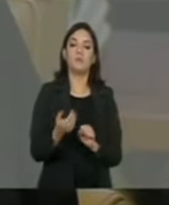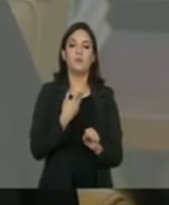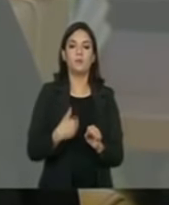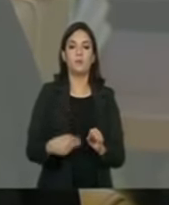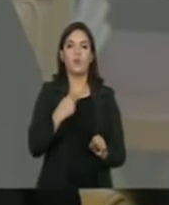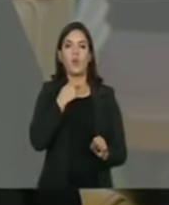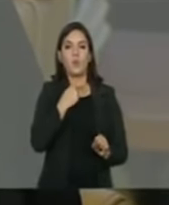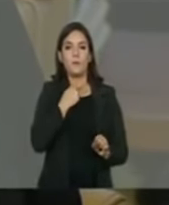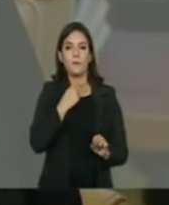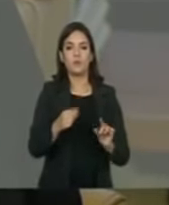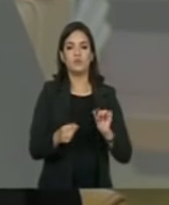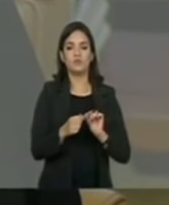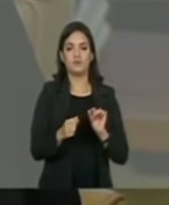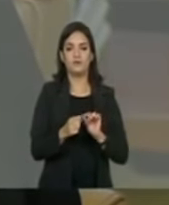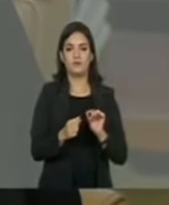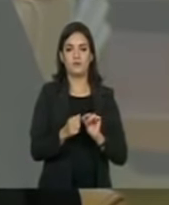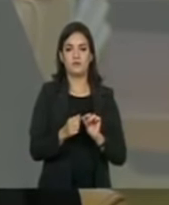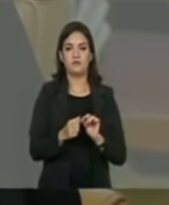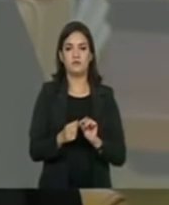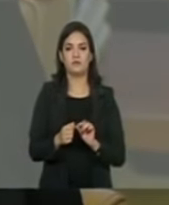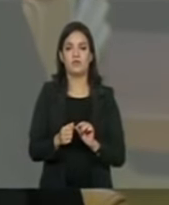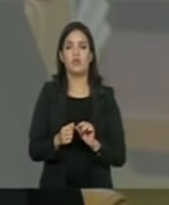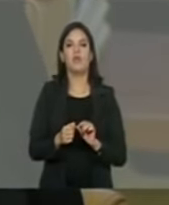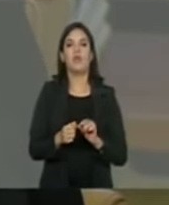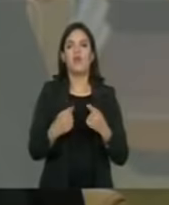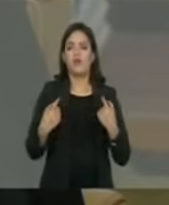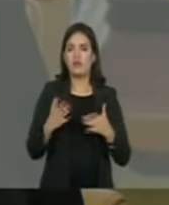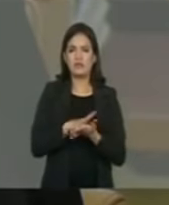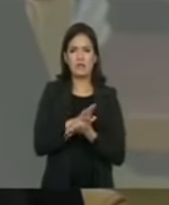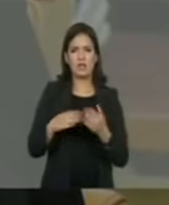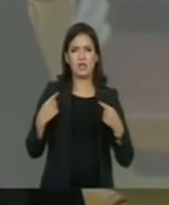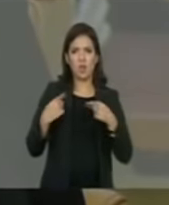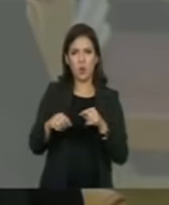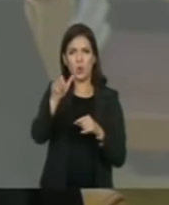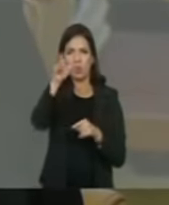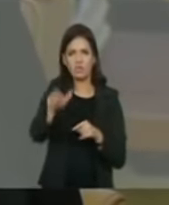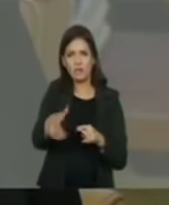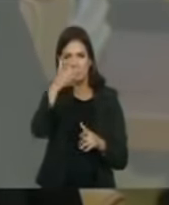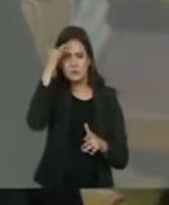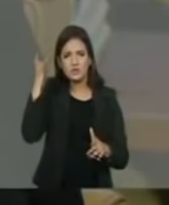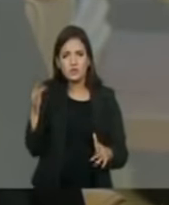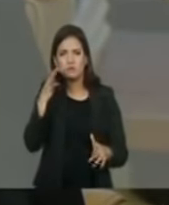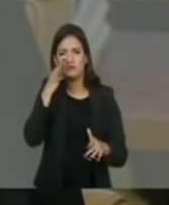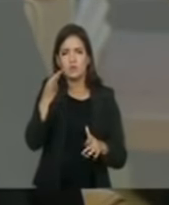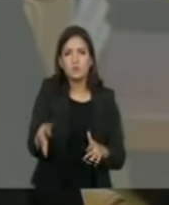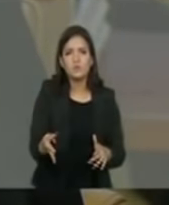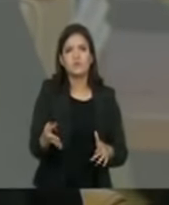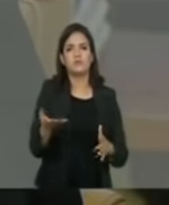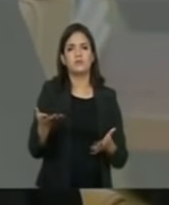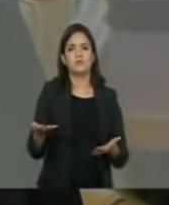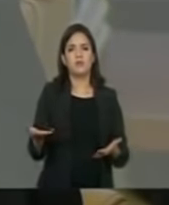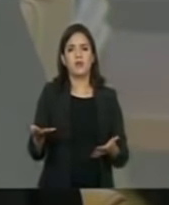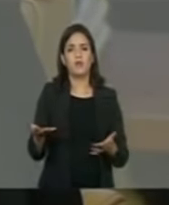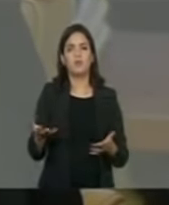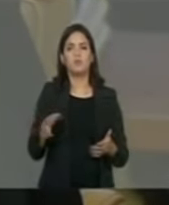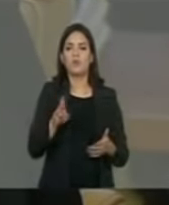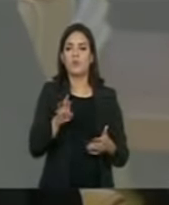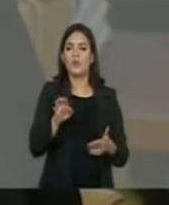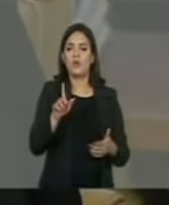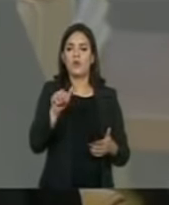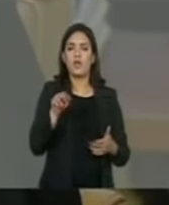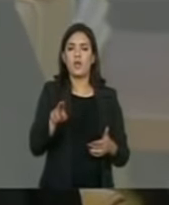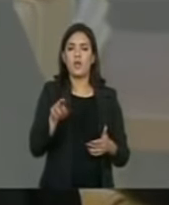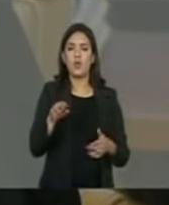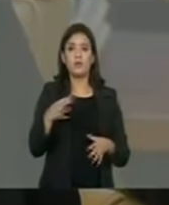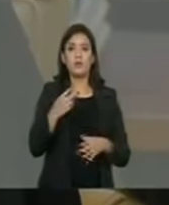comportar se em relação ao suspeito ao indiciado ao denunciado ou ao réu como se